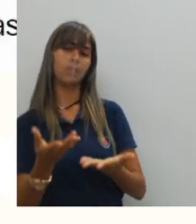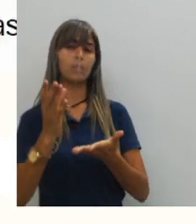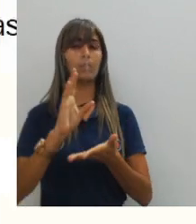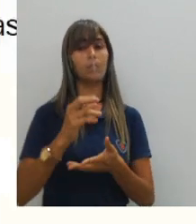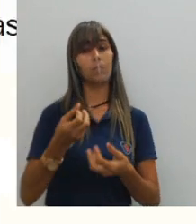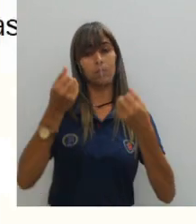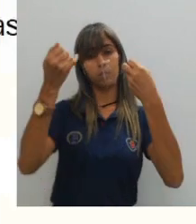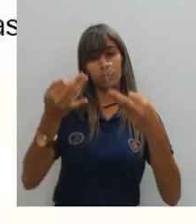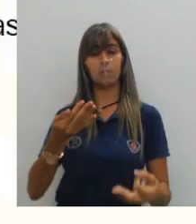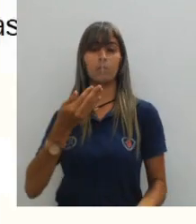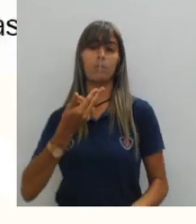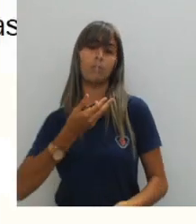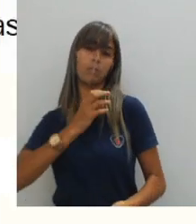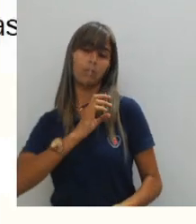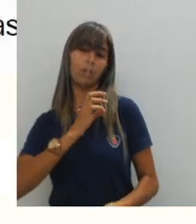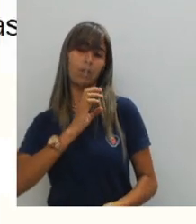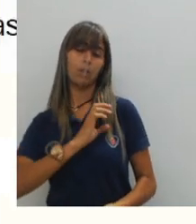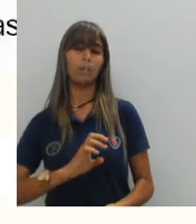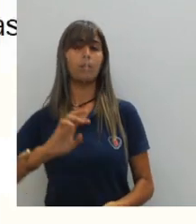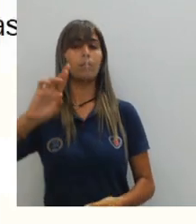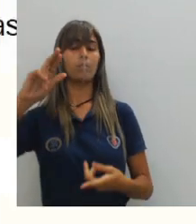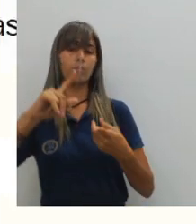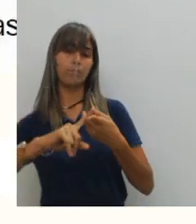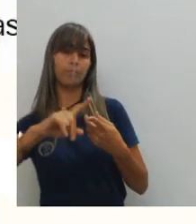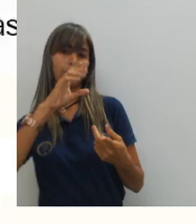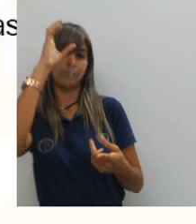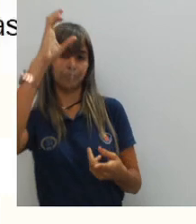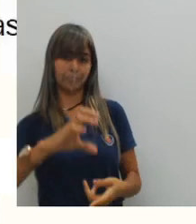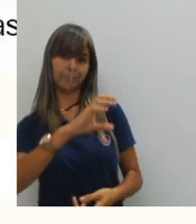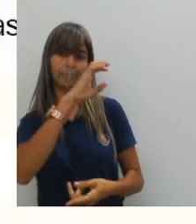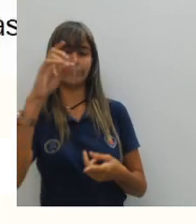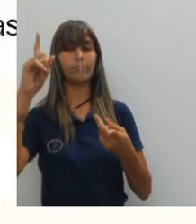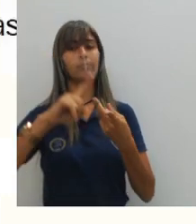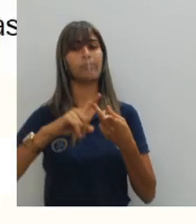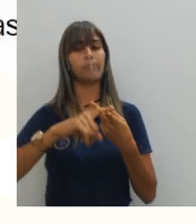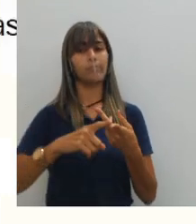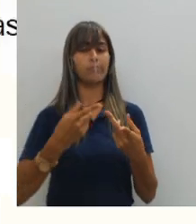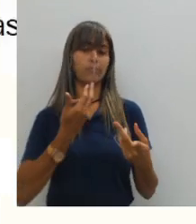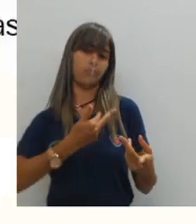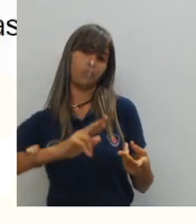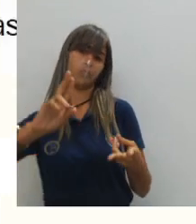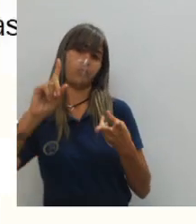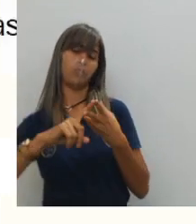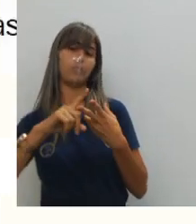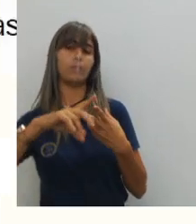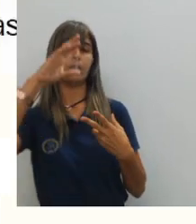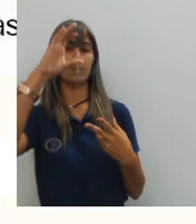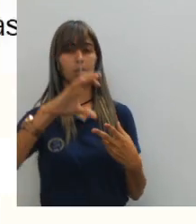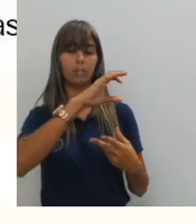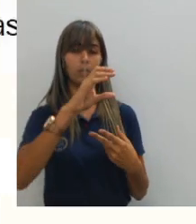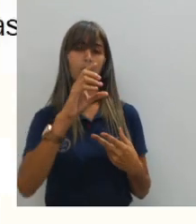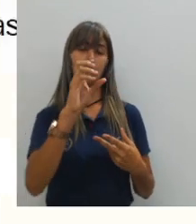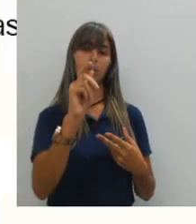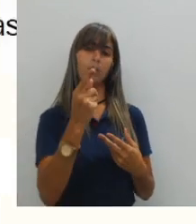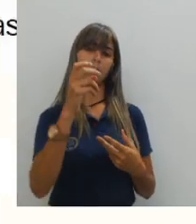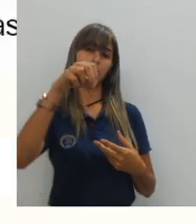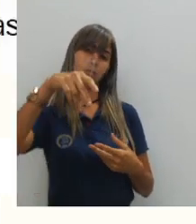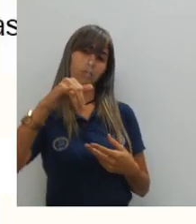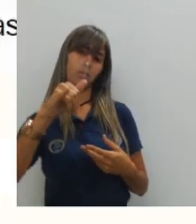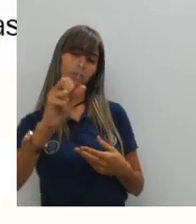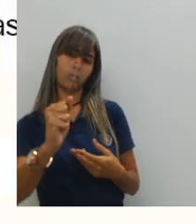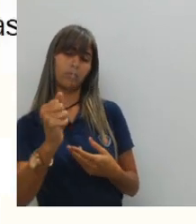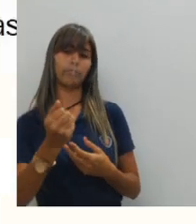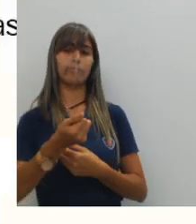catolicismo romano, do puritanismo calvinista, do luteranismo alemão, do anglicanismo britânico e do catolicismo ortodoxo. Muita